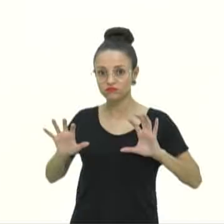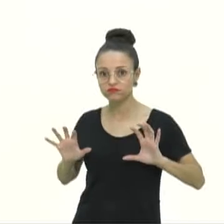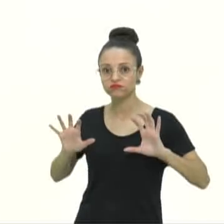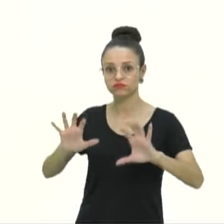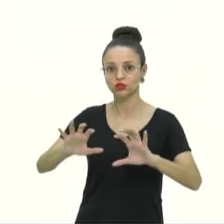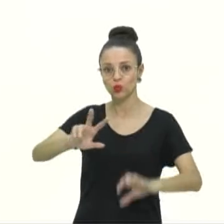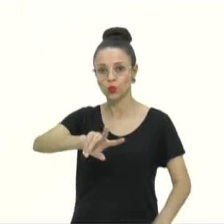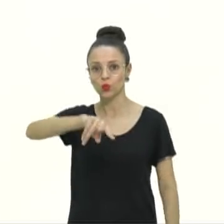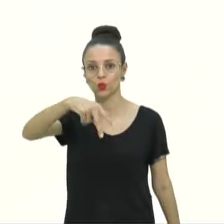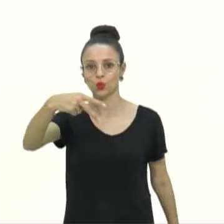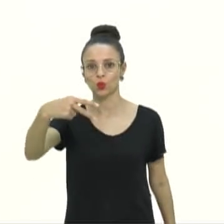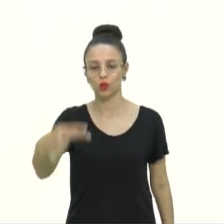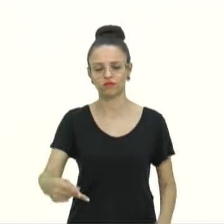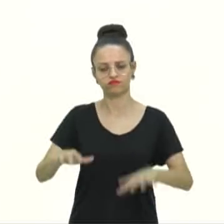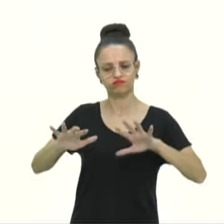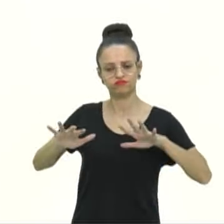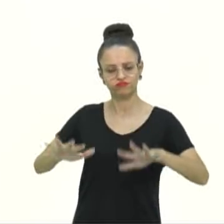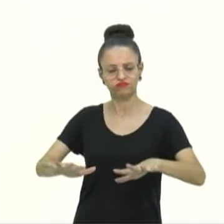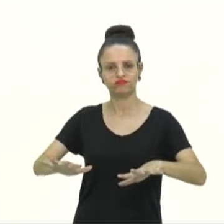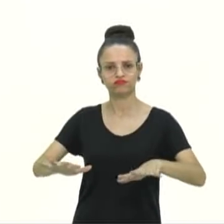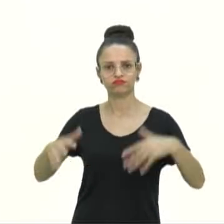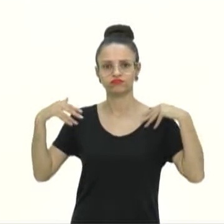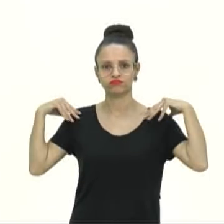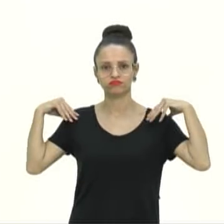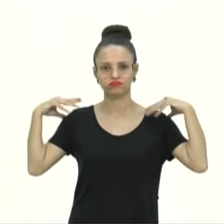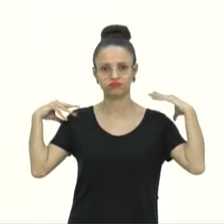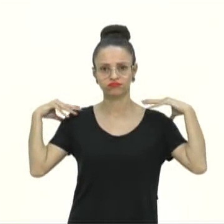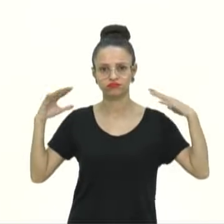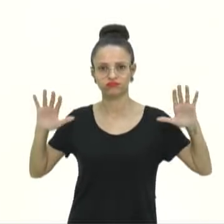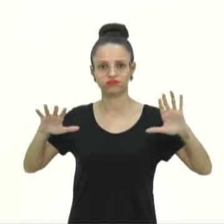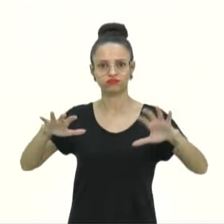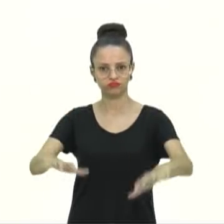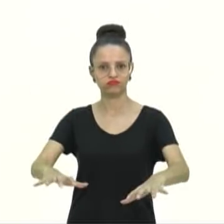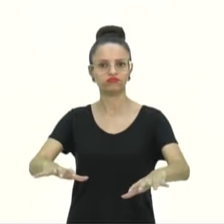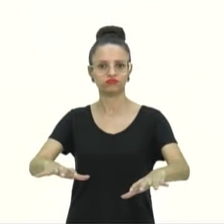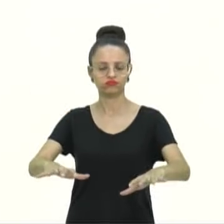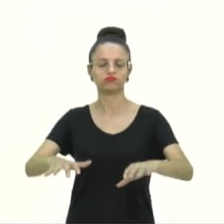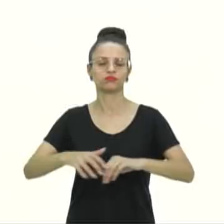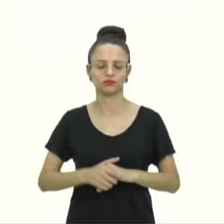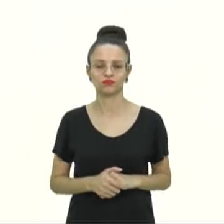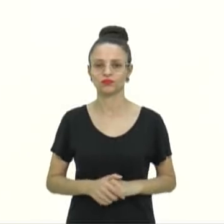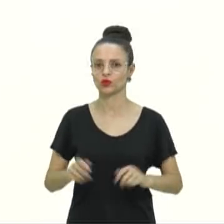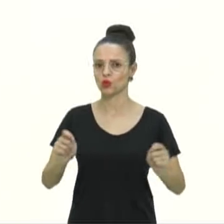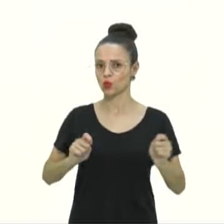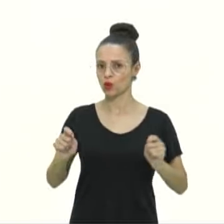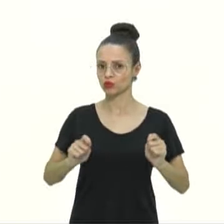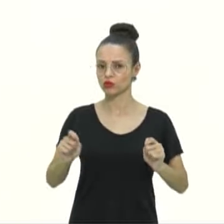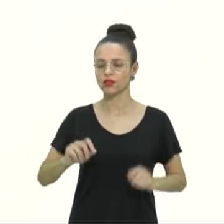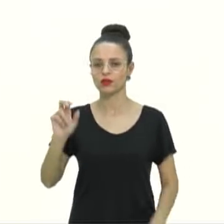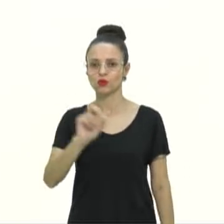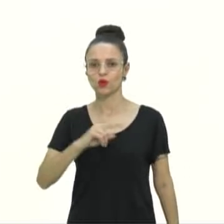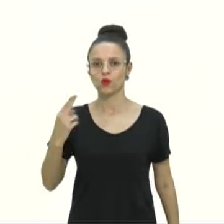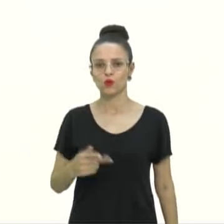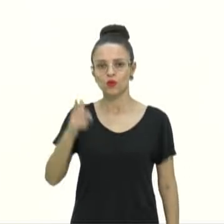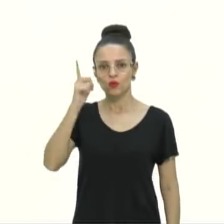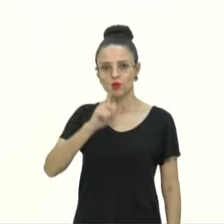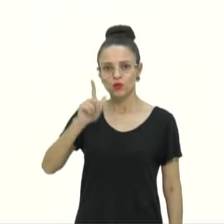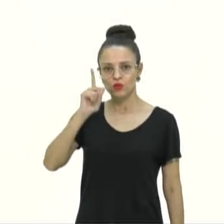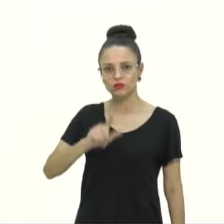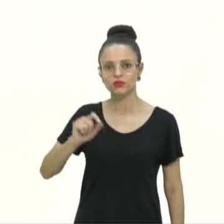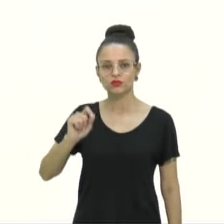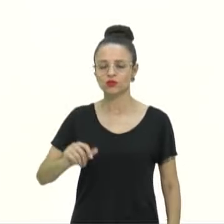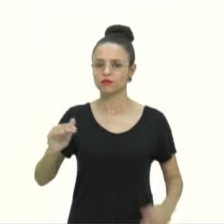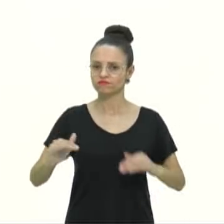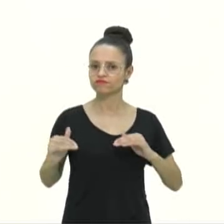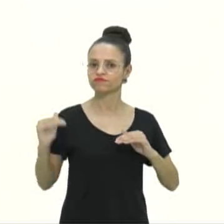lançando-o ao chão e mantendo seus ombros presos contra o tapete, controlando a luta ou conseguindo uma